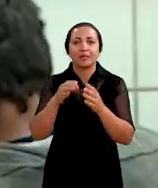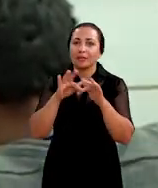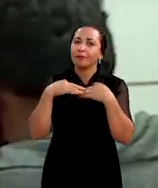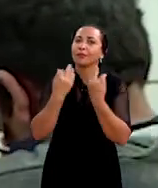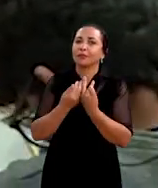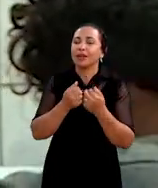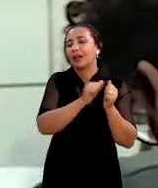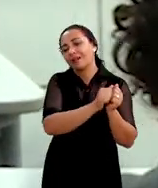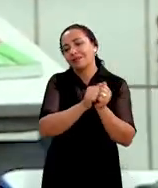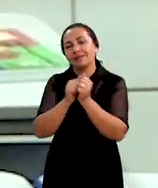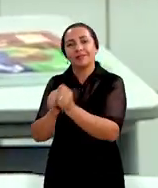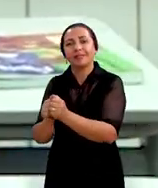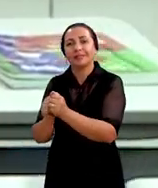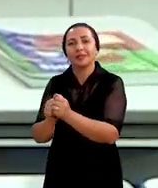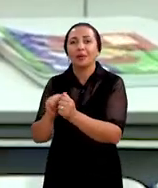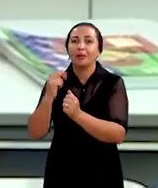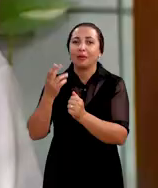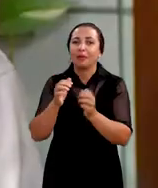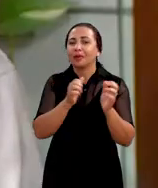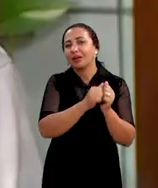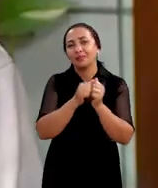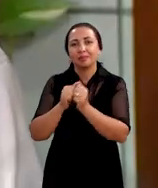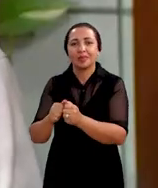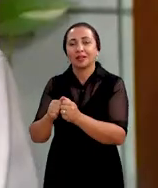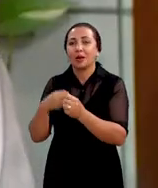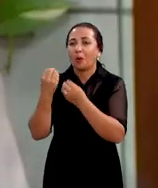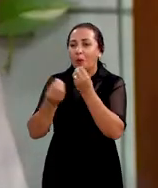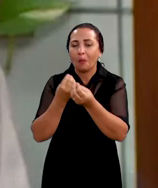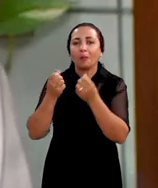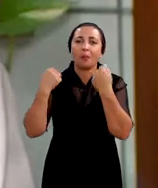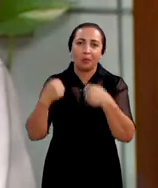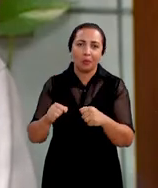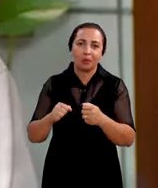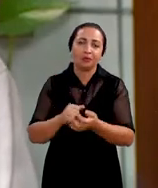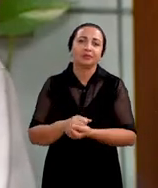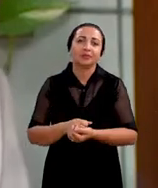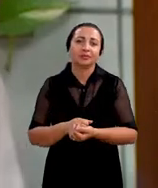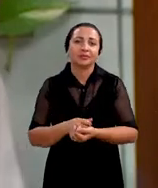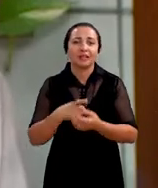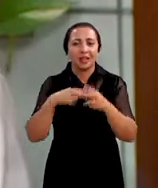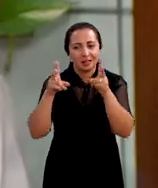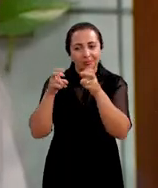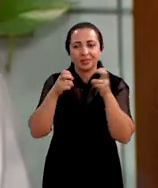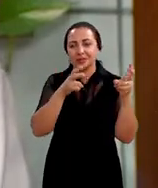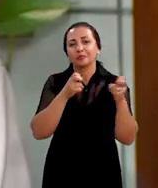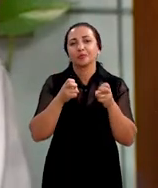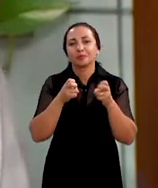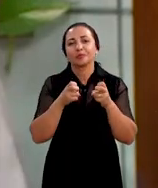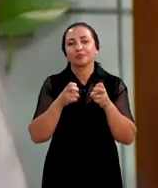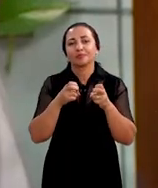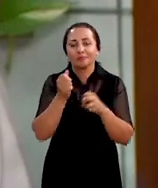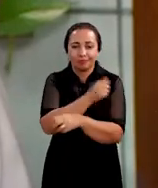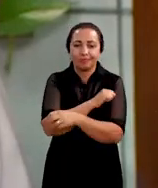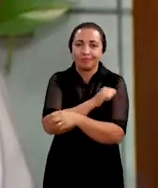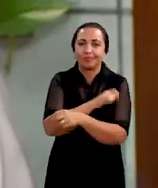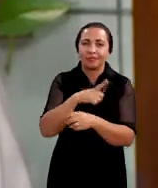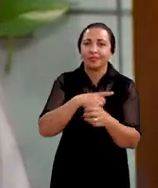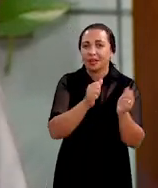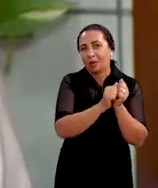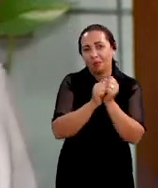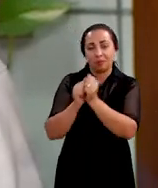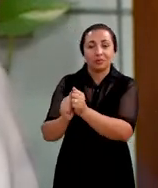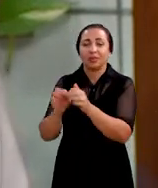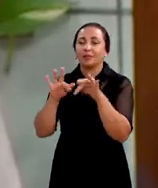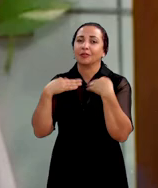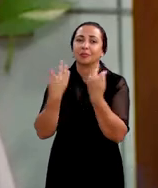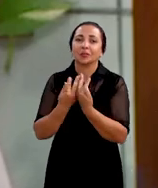também famílias que acompanham, né? Ou que acompanham da melhor maneira que podem. E aí é perceptível. O